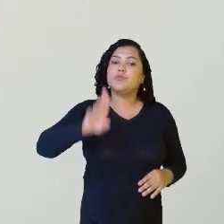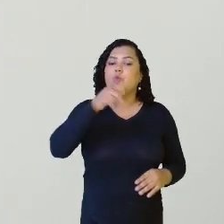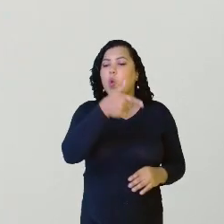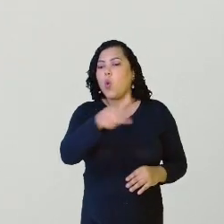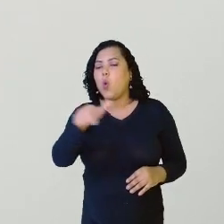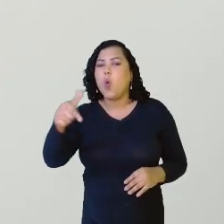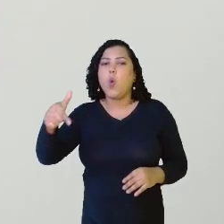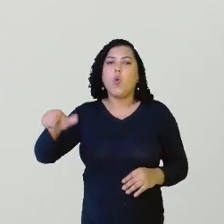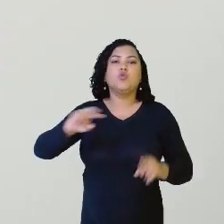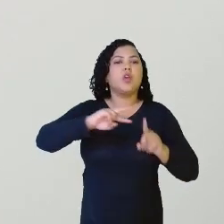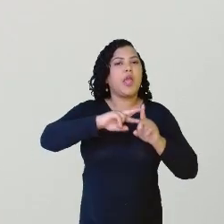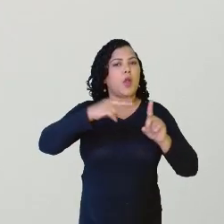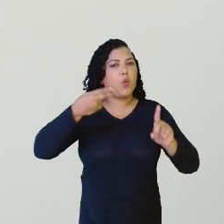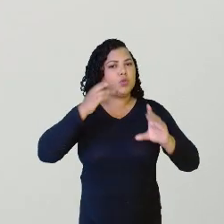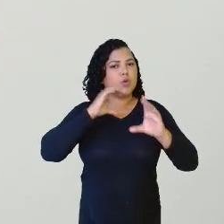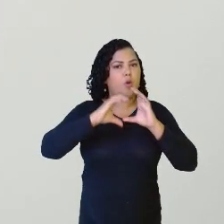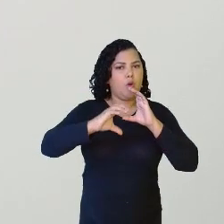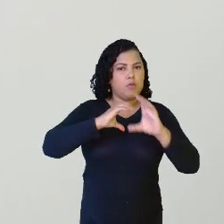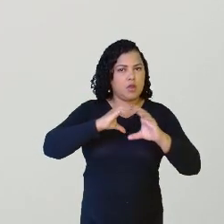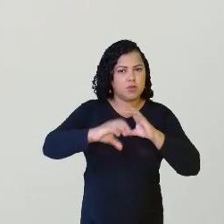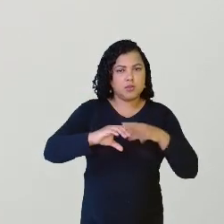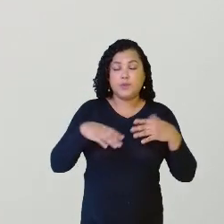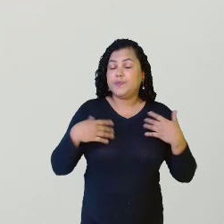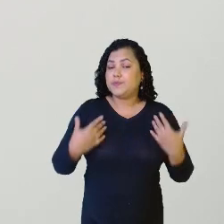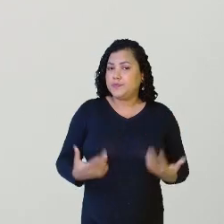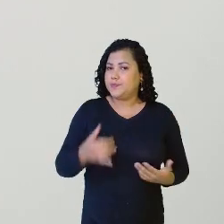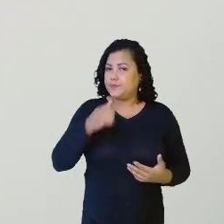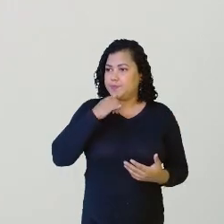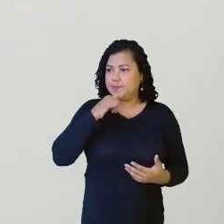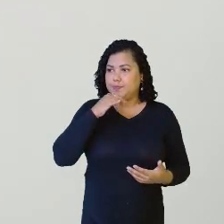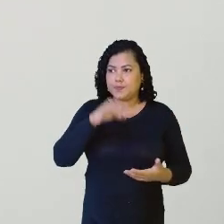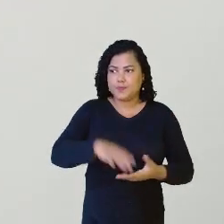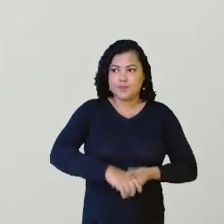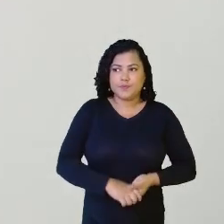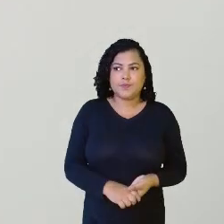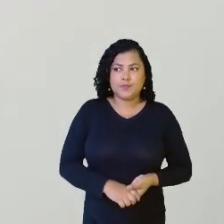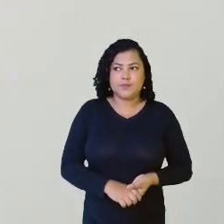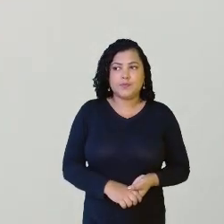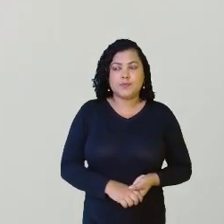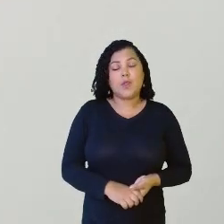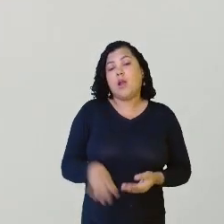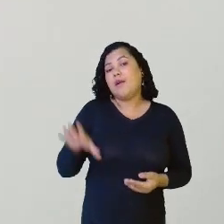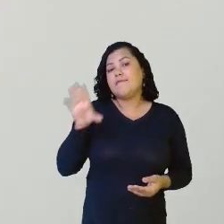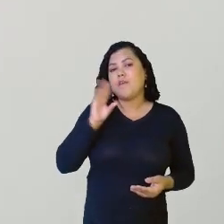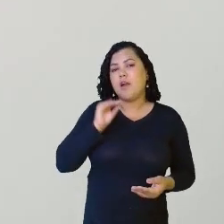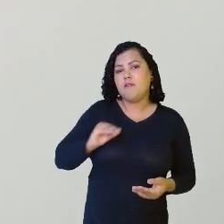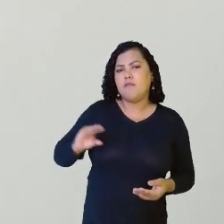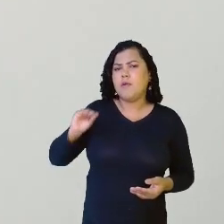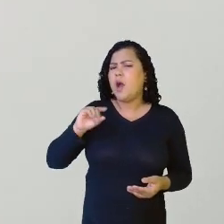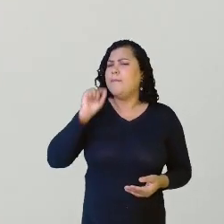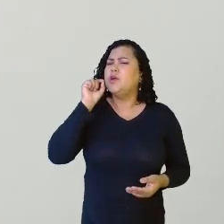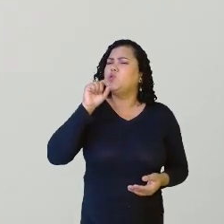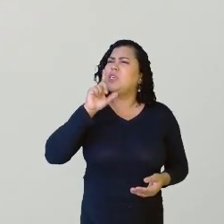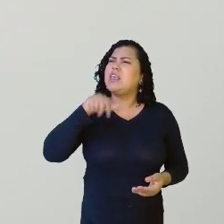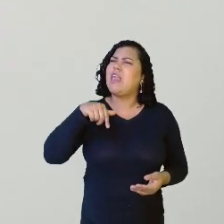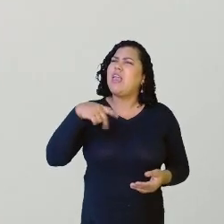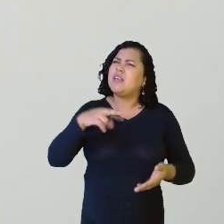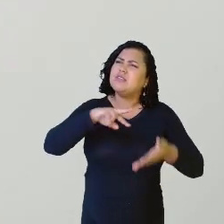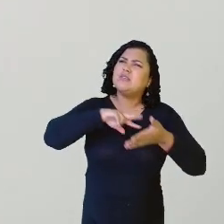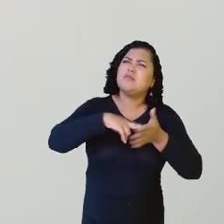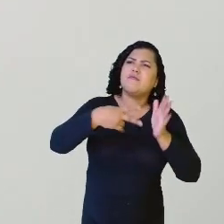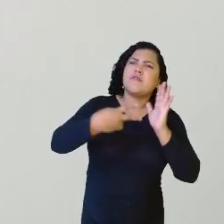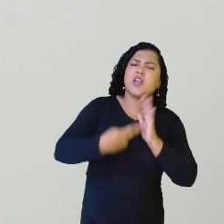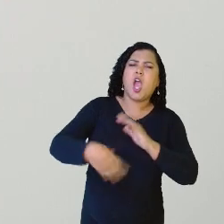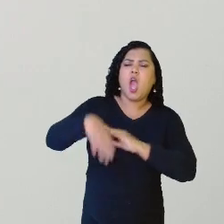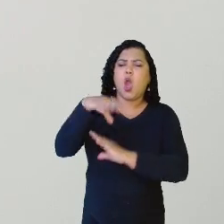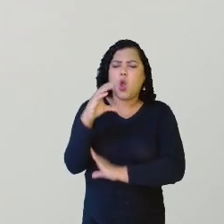outras maneiras de se comunicar, como a fala, por exemplo. E aí, o que é exatamente a comunicação?